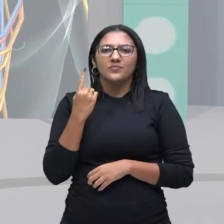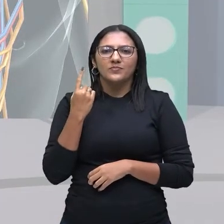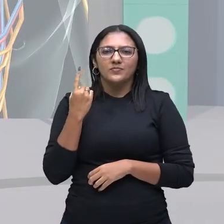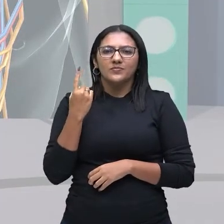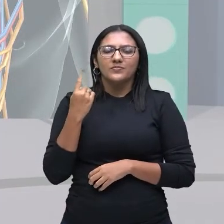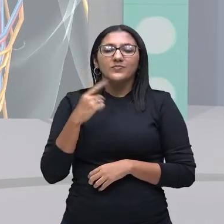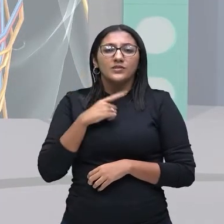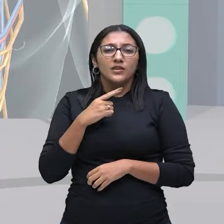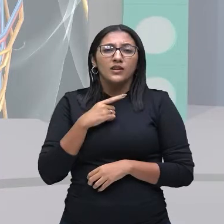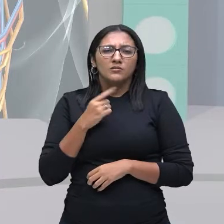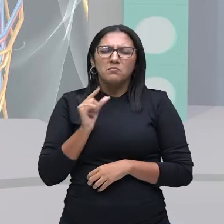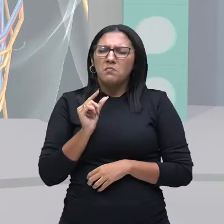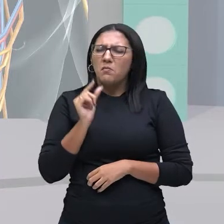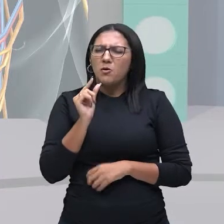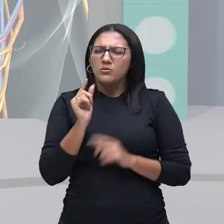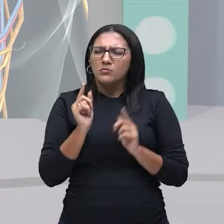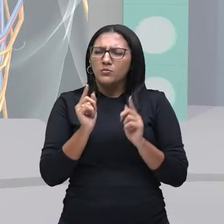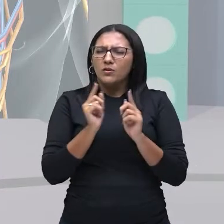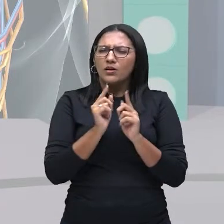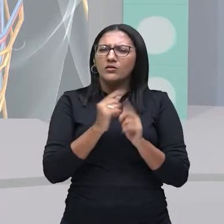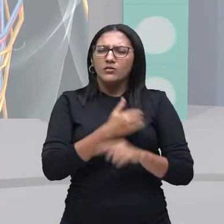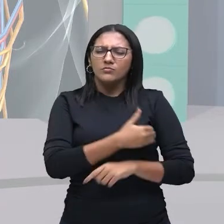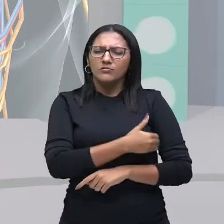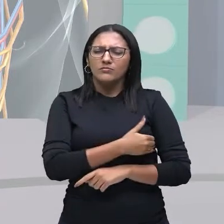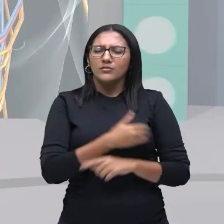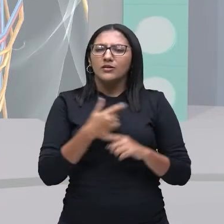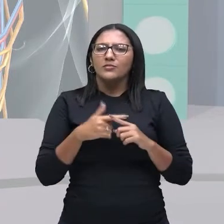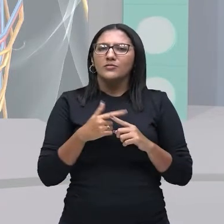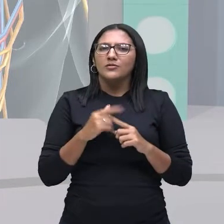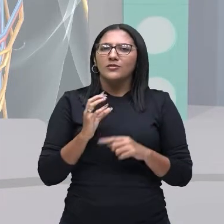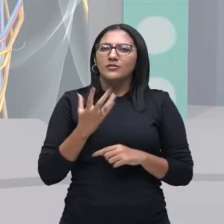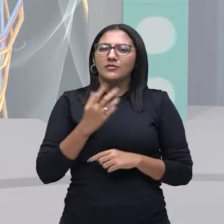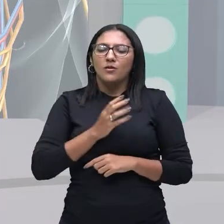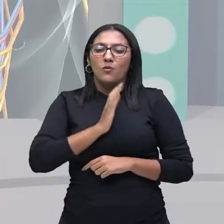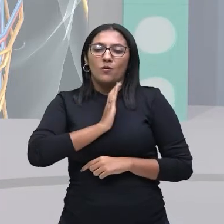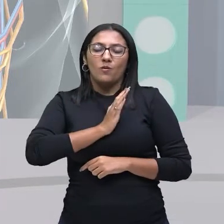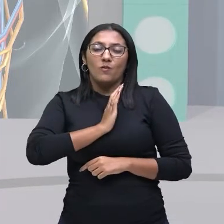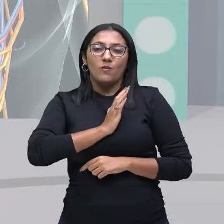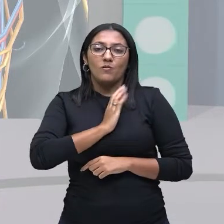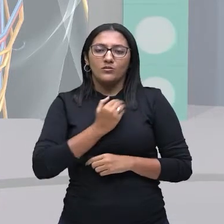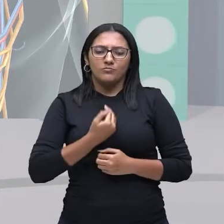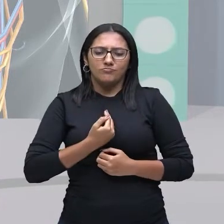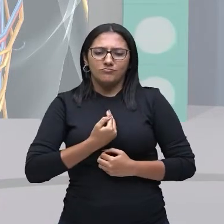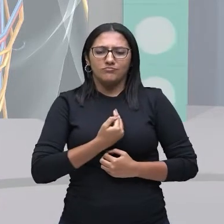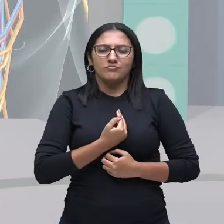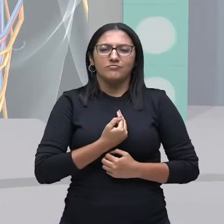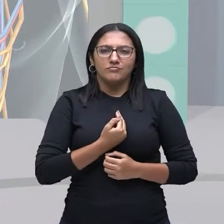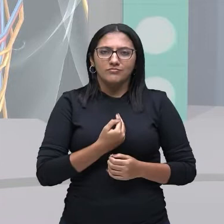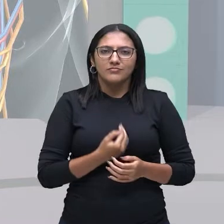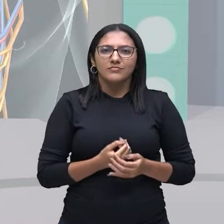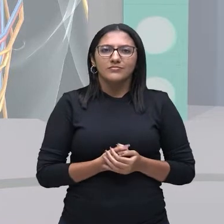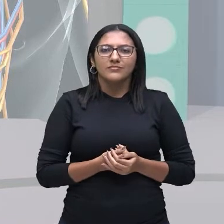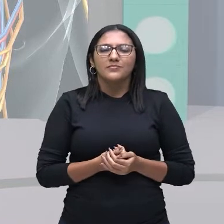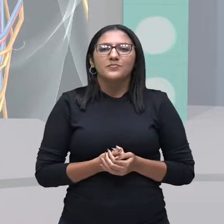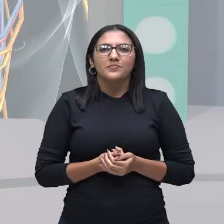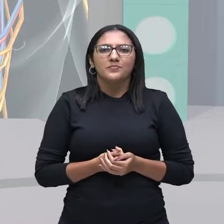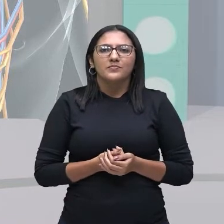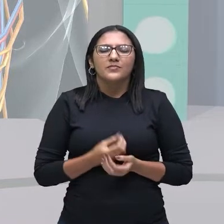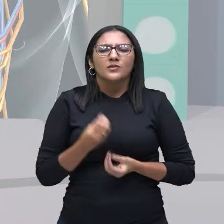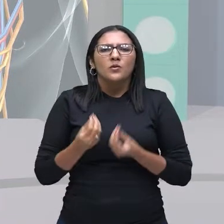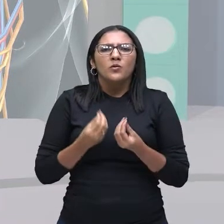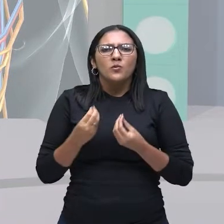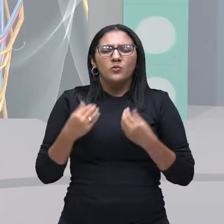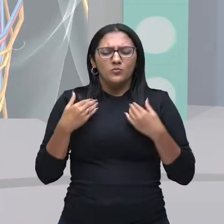ele é um pouquinho menor na ponta por causa da posição em que está o coração, certo? Agora, como é que